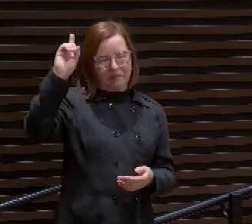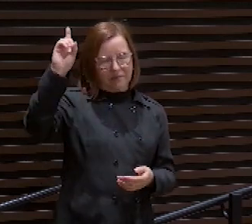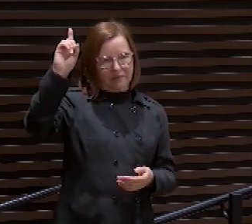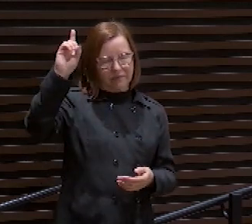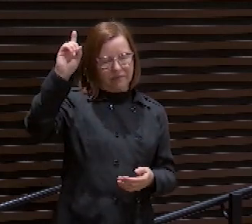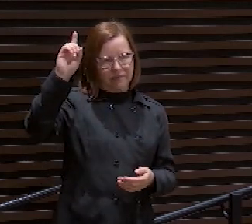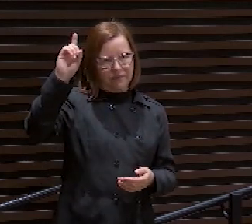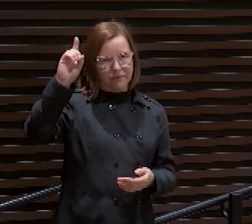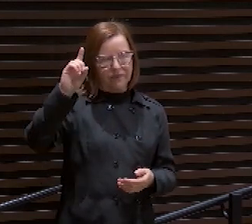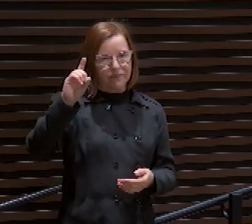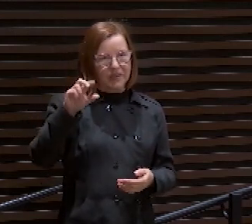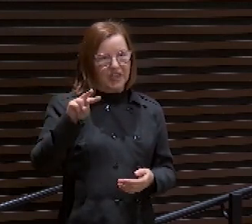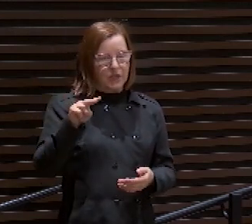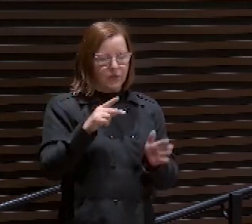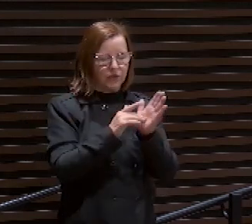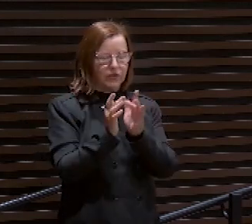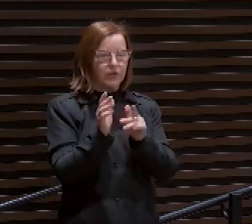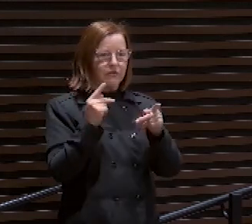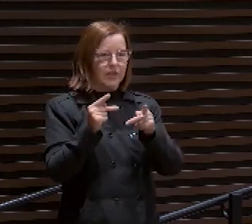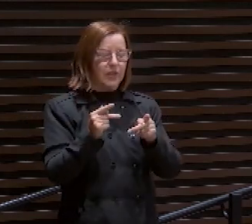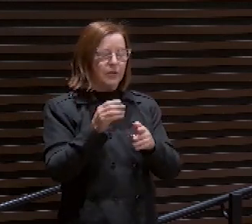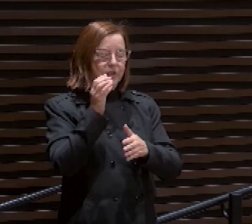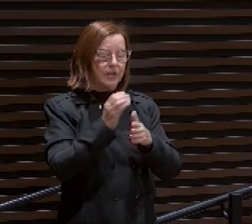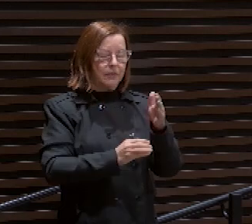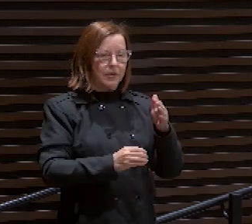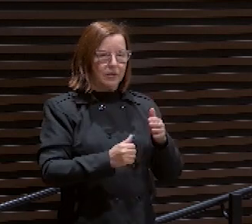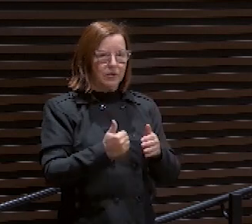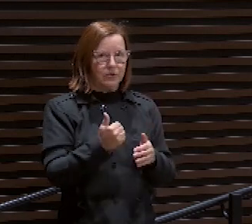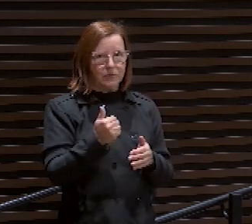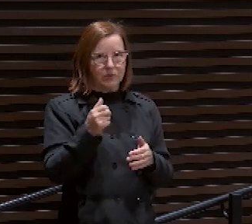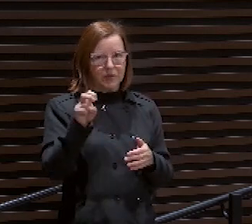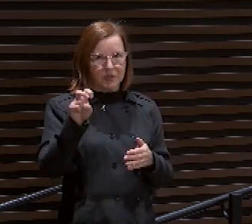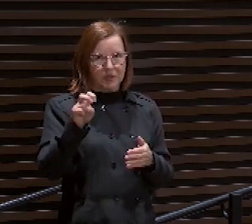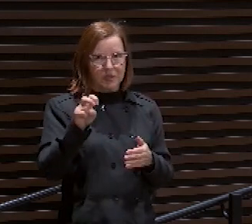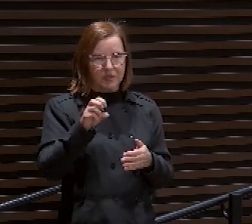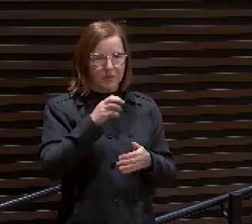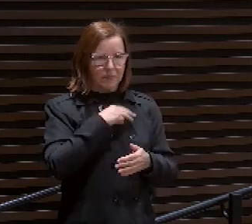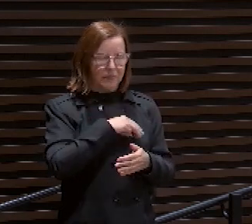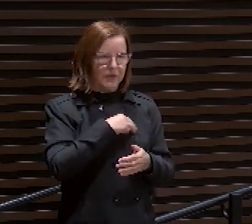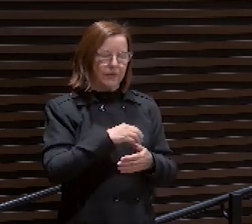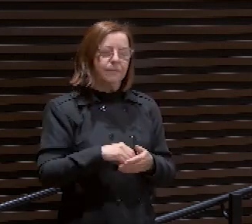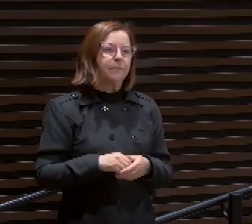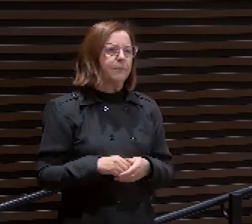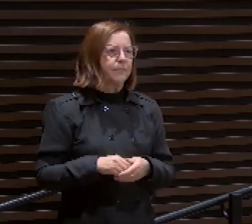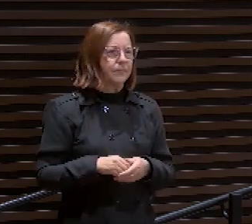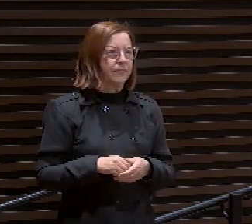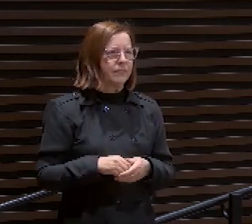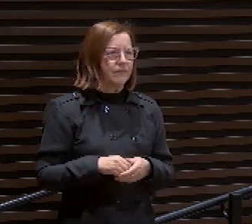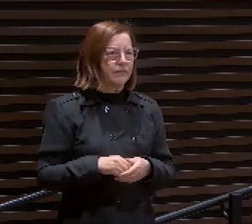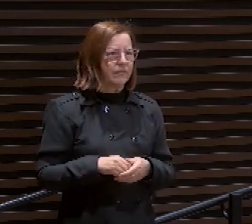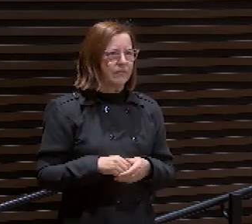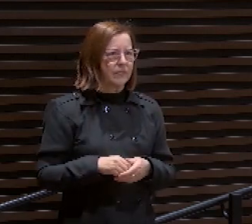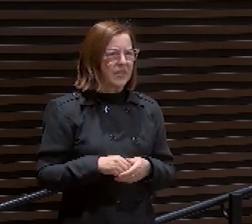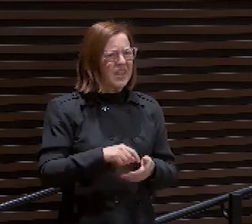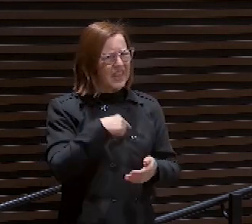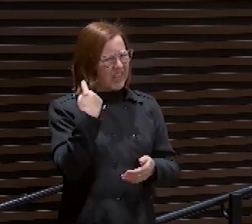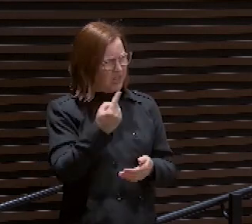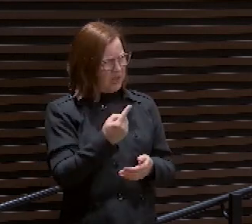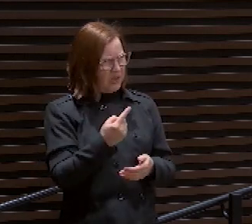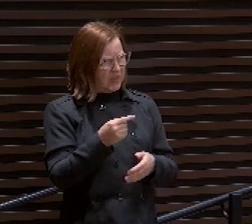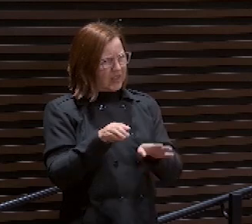de Mateus. Só uma aplicação rapidinha aqui para a gente pensar. Será que muitas vezes nós não fazemos